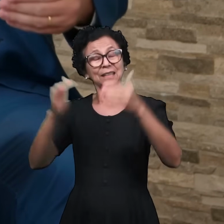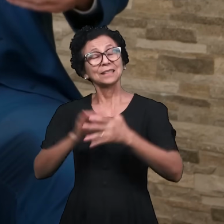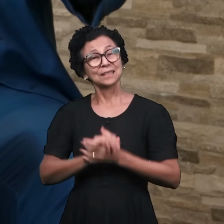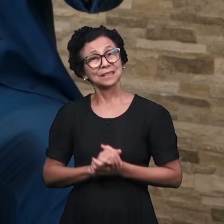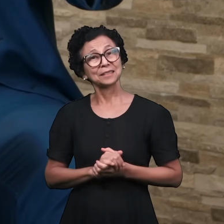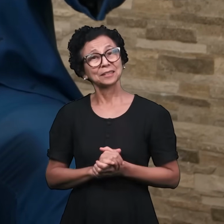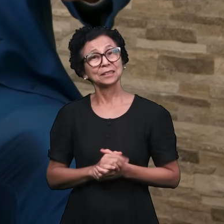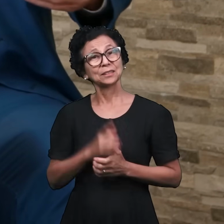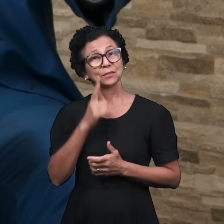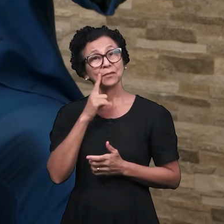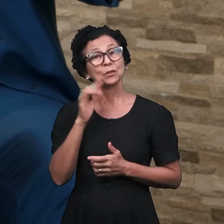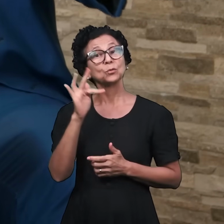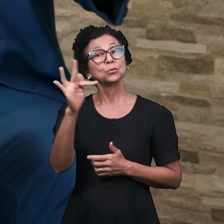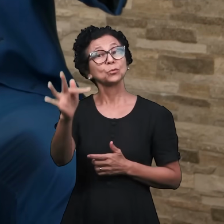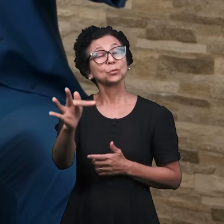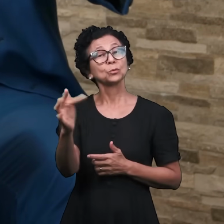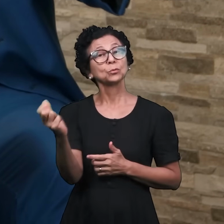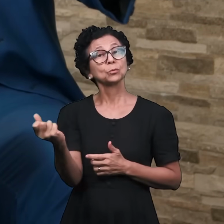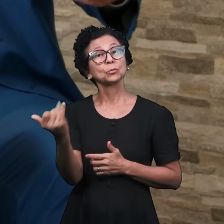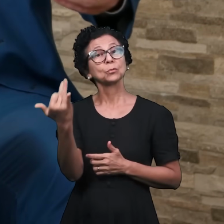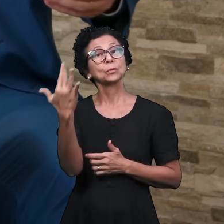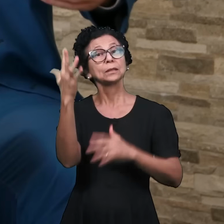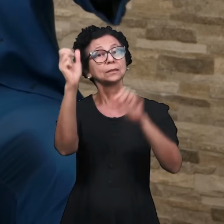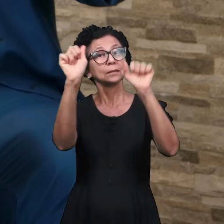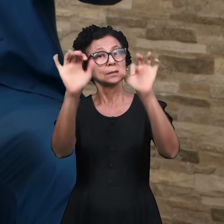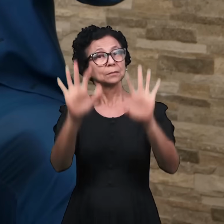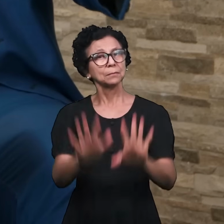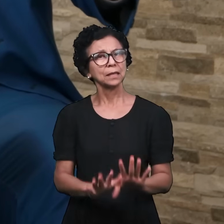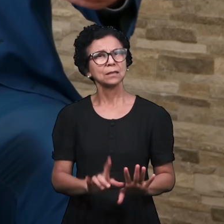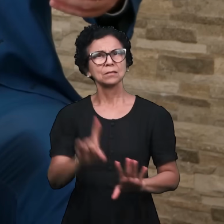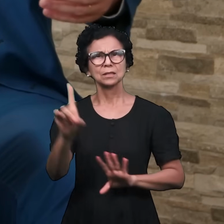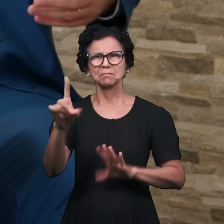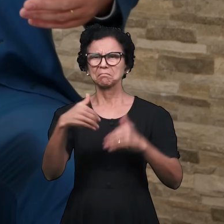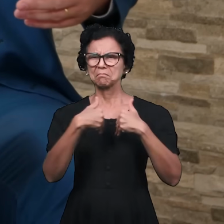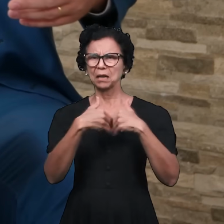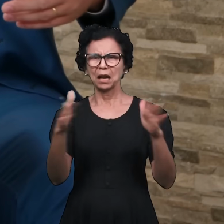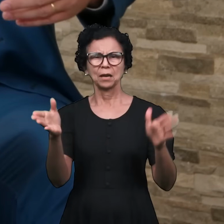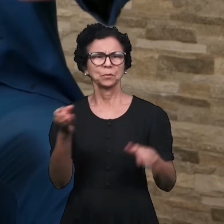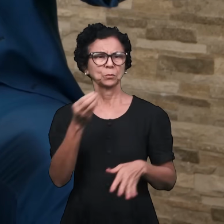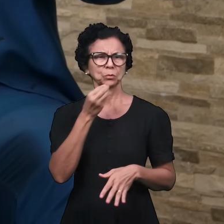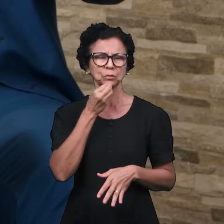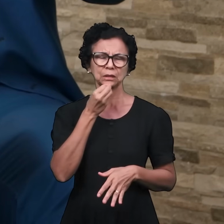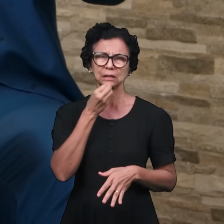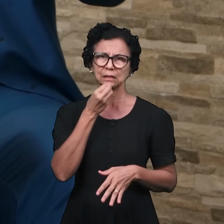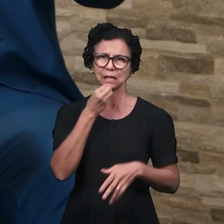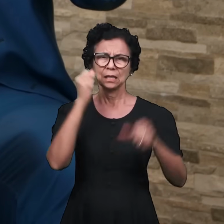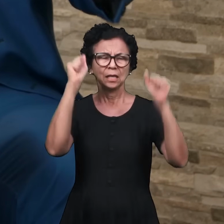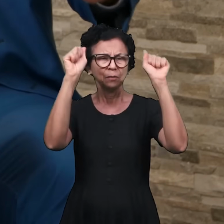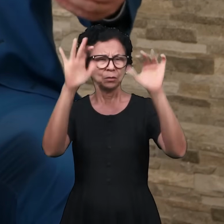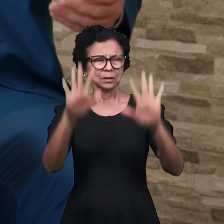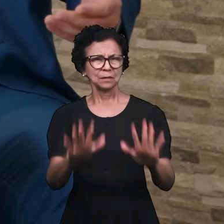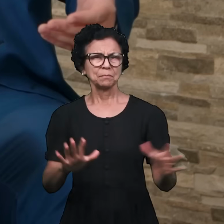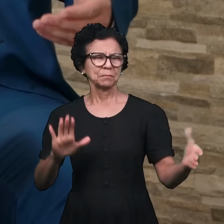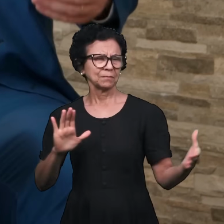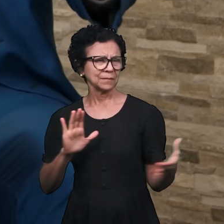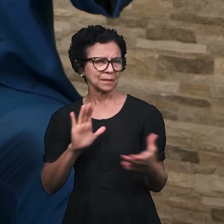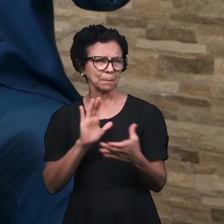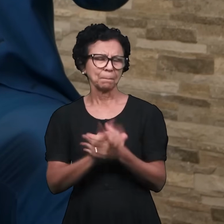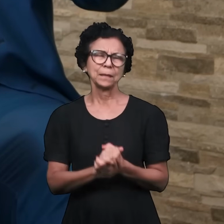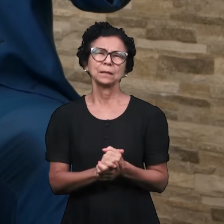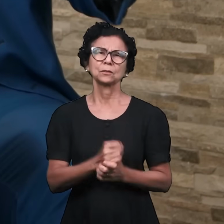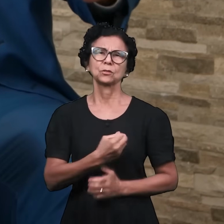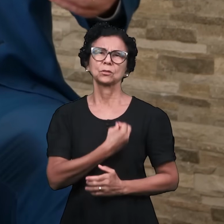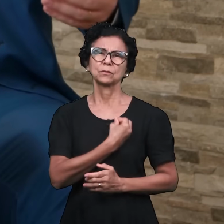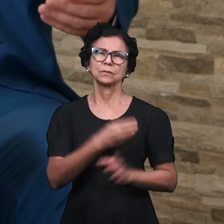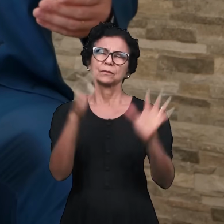futuro, quantas bênçãos Deus tem preparado para você, portas abertas, bênçãos de constituir um lar feliz,